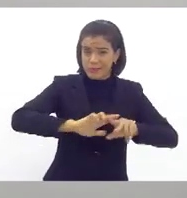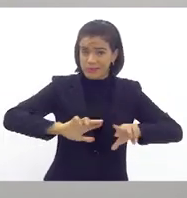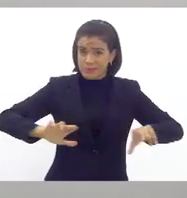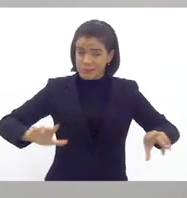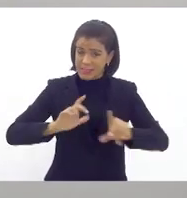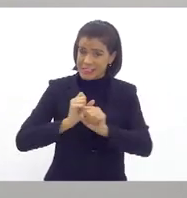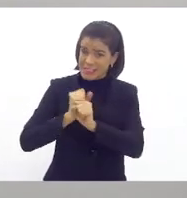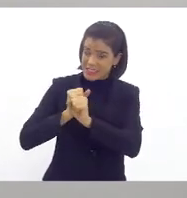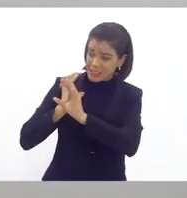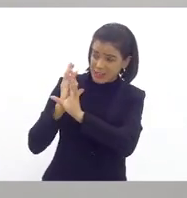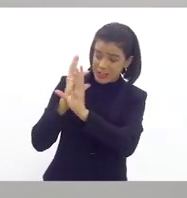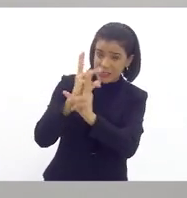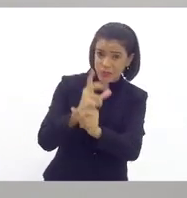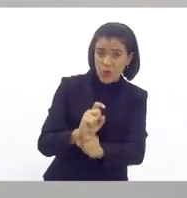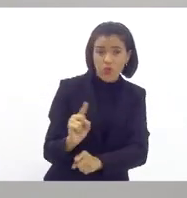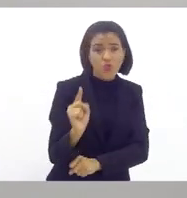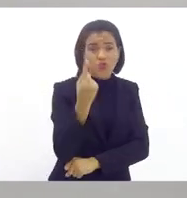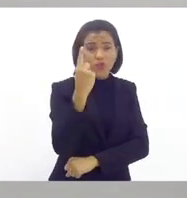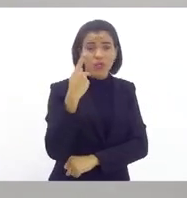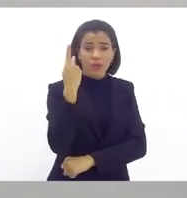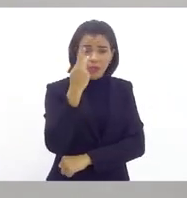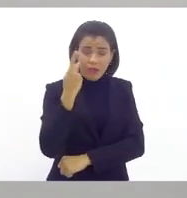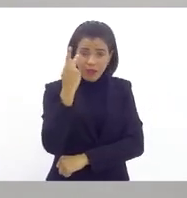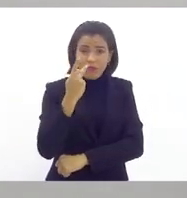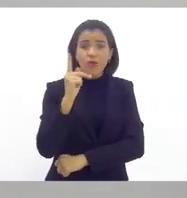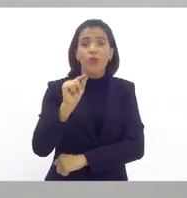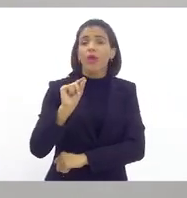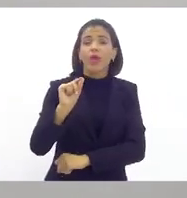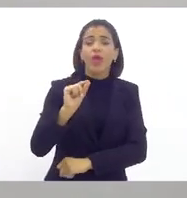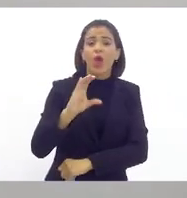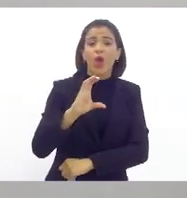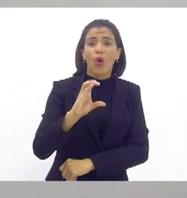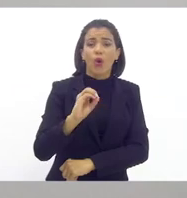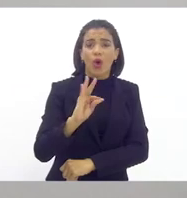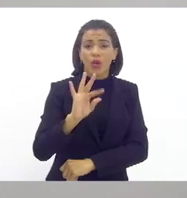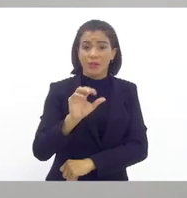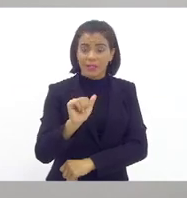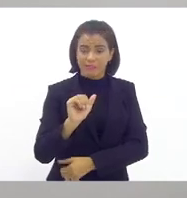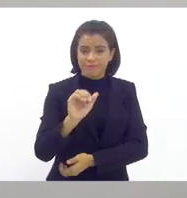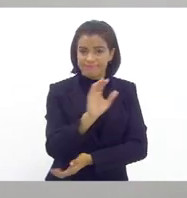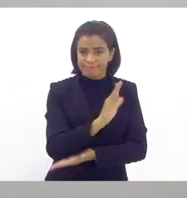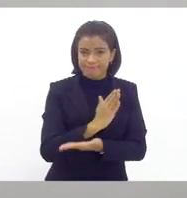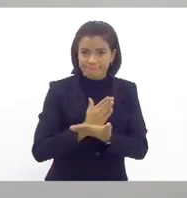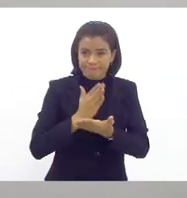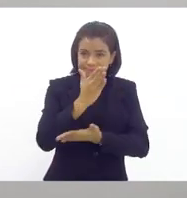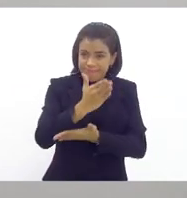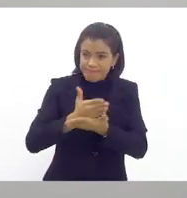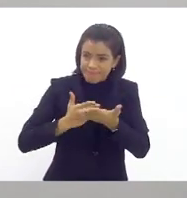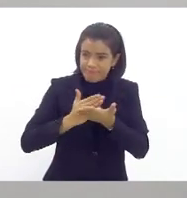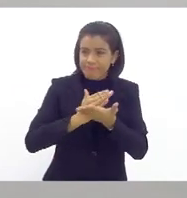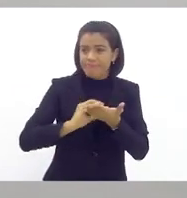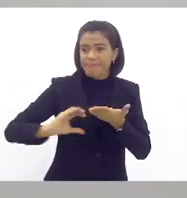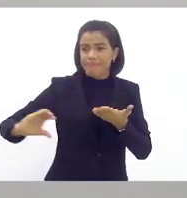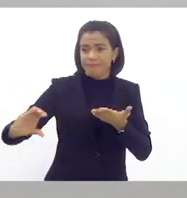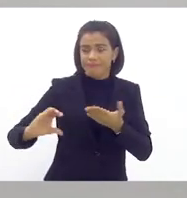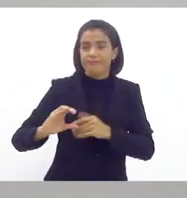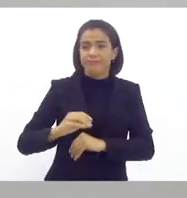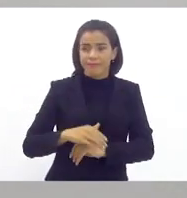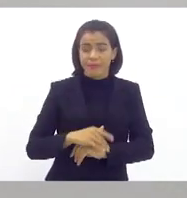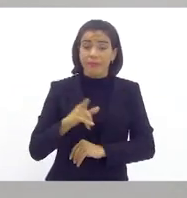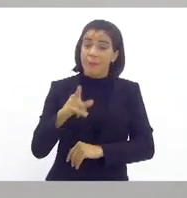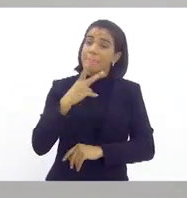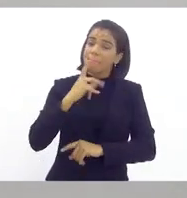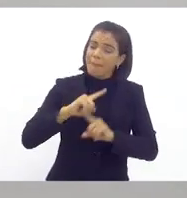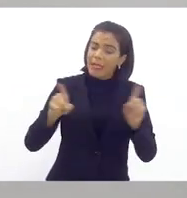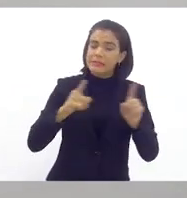anos todos, uma das únicas políticas que tivemos foi a das cotas, que, inclusive, é muito questionada pelo